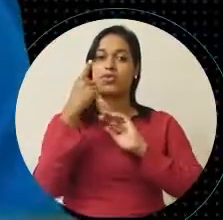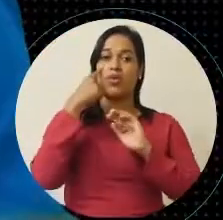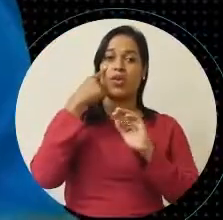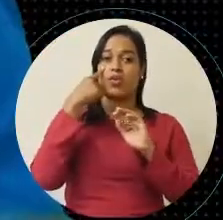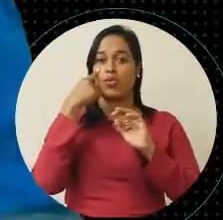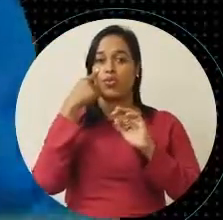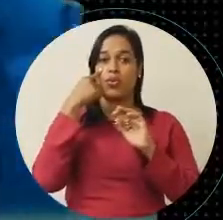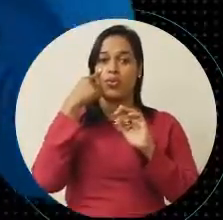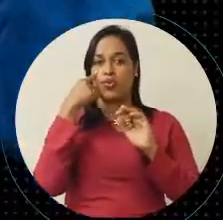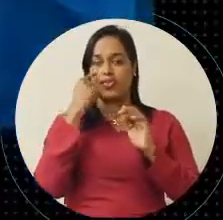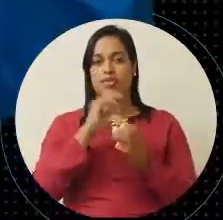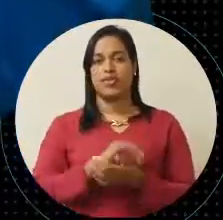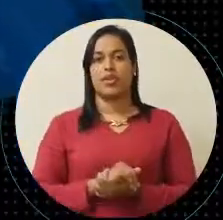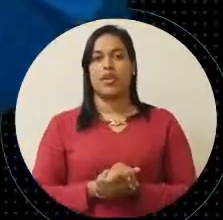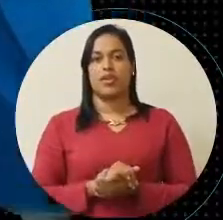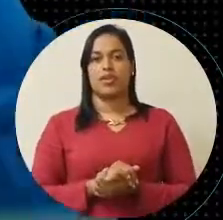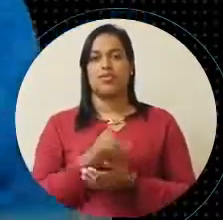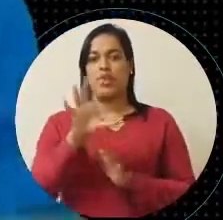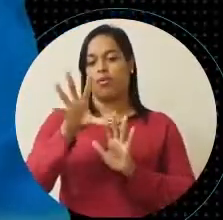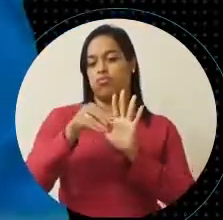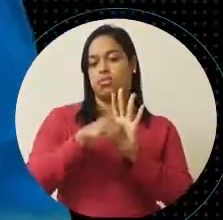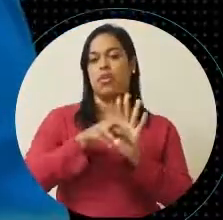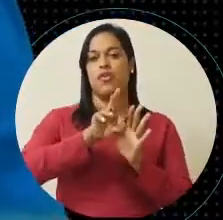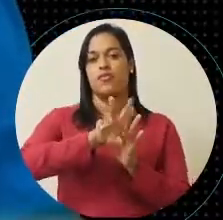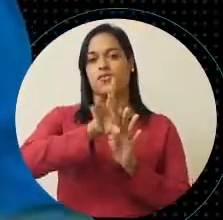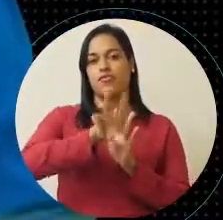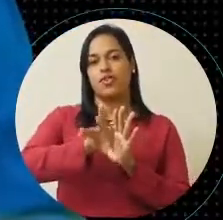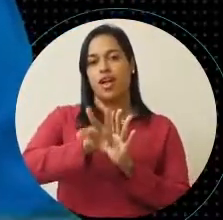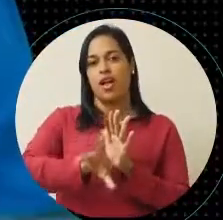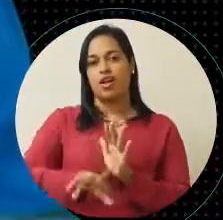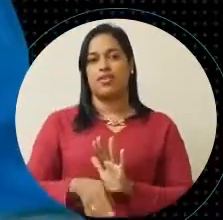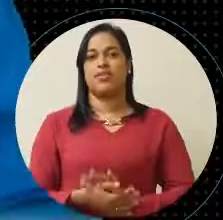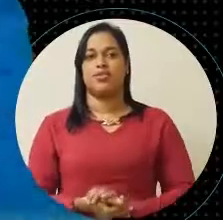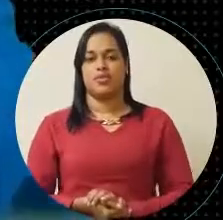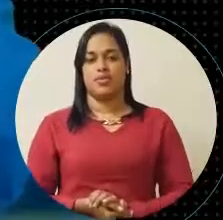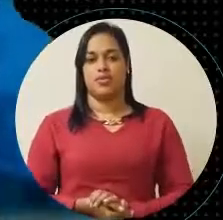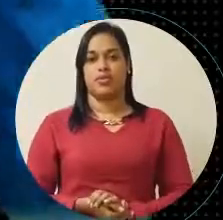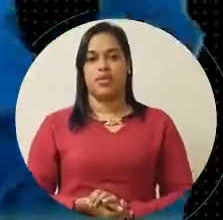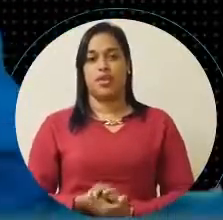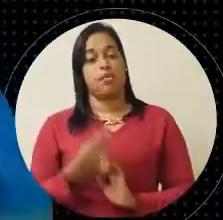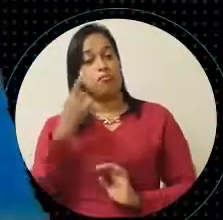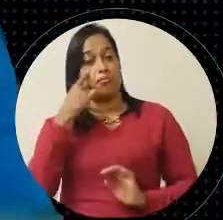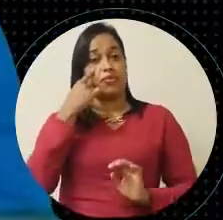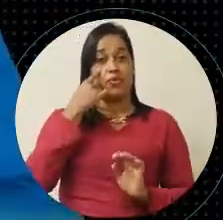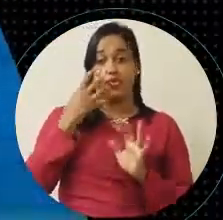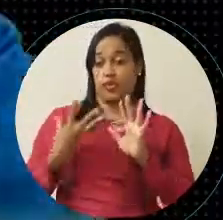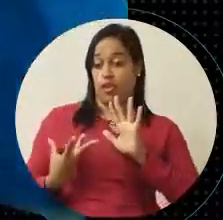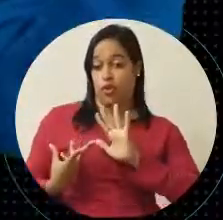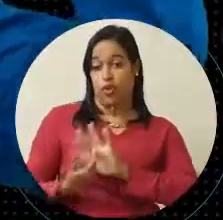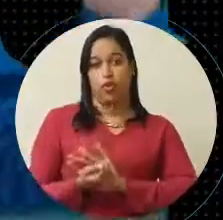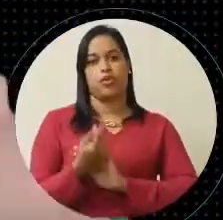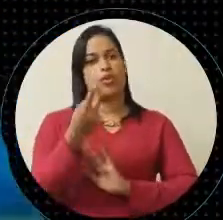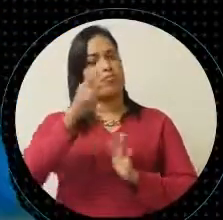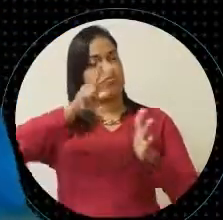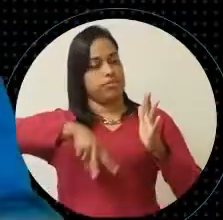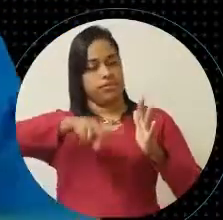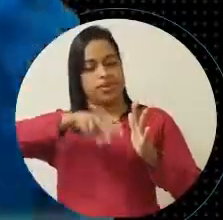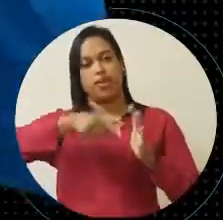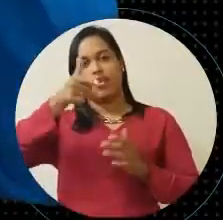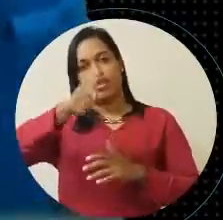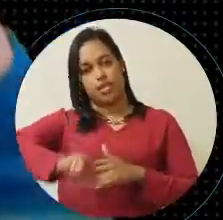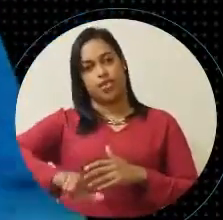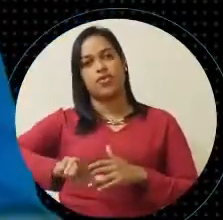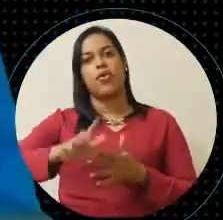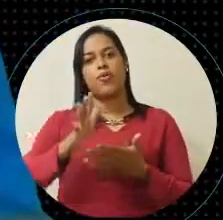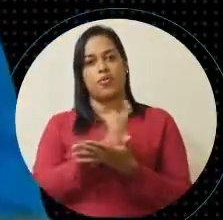você tem várias, você coloca elas em vários posts. Se você está com dúvida em tudo, aí você lê de novo o caderno,